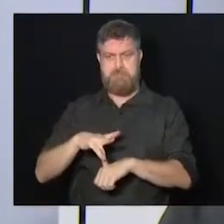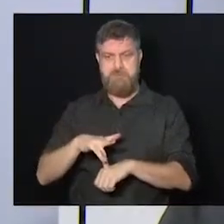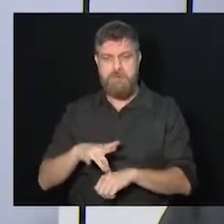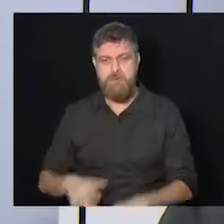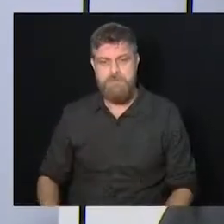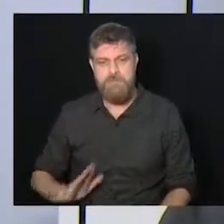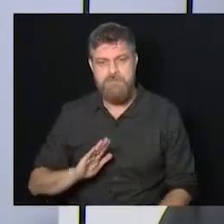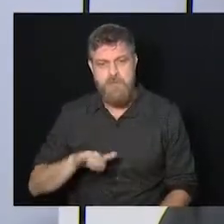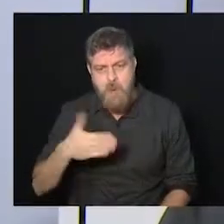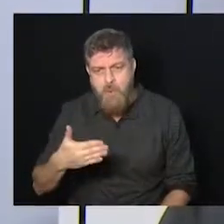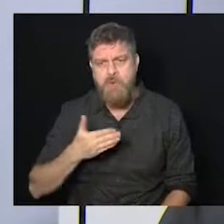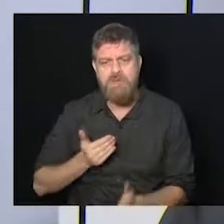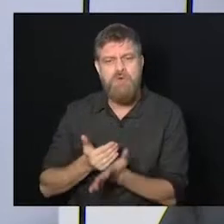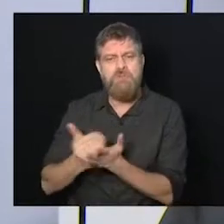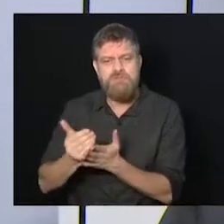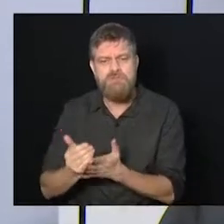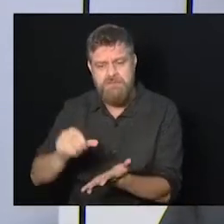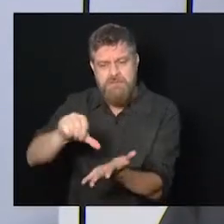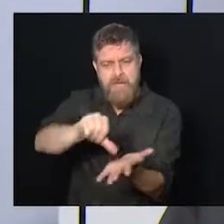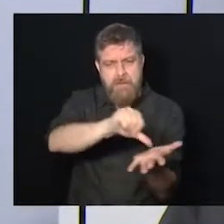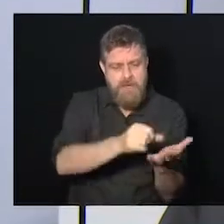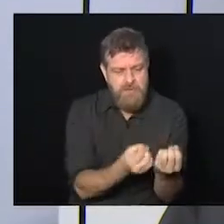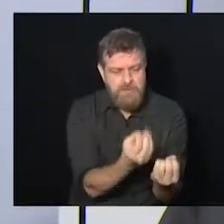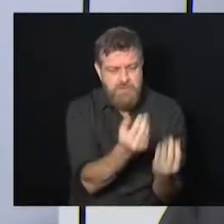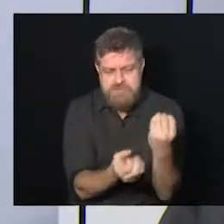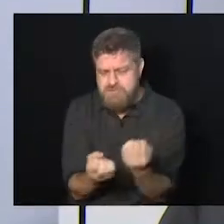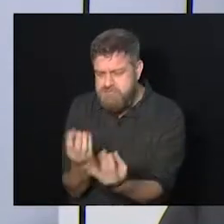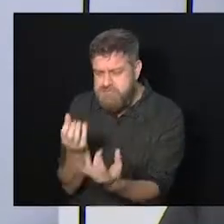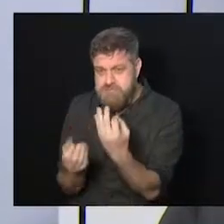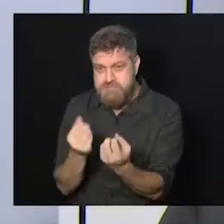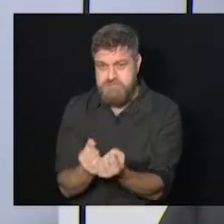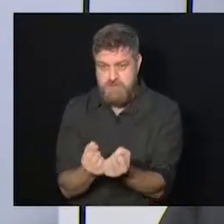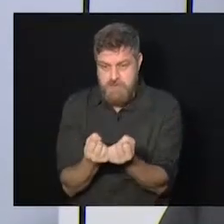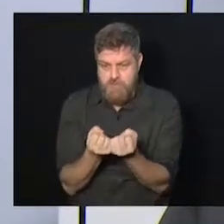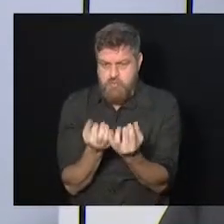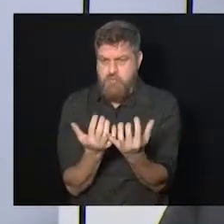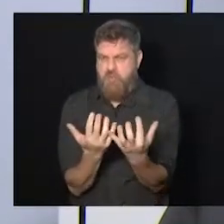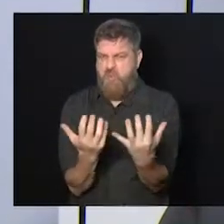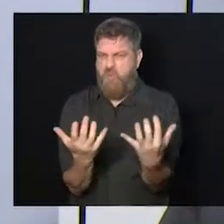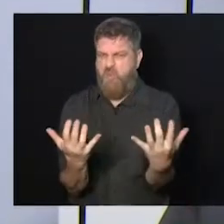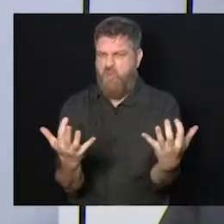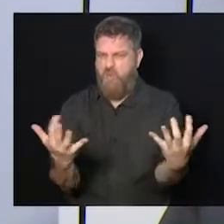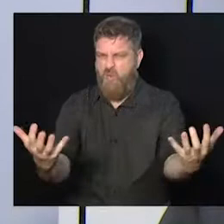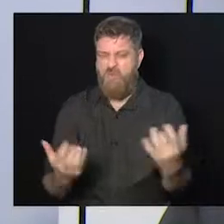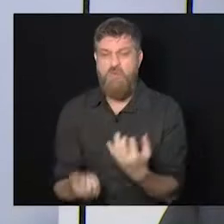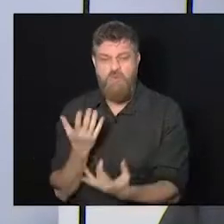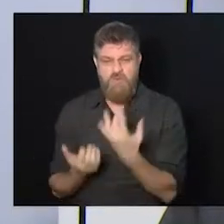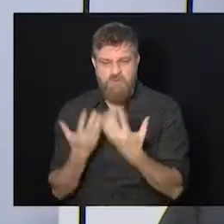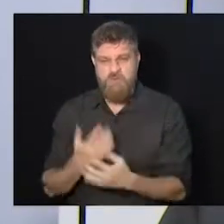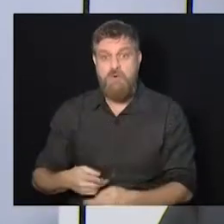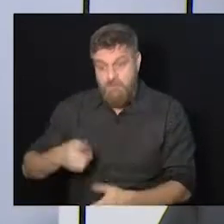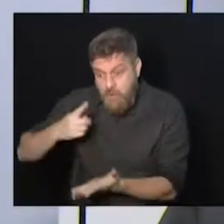Quando começaram os focos de incêndio, que foram para além do que estava previsto no aviso do Dia do